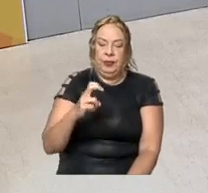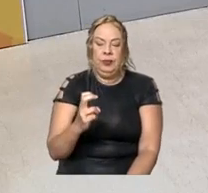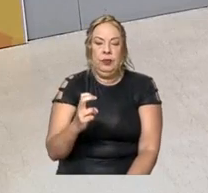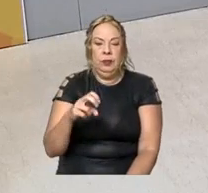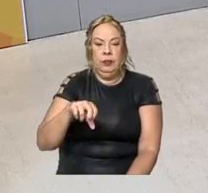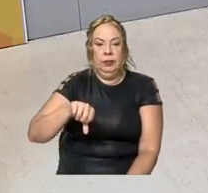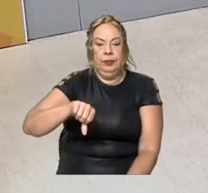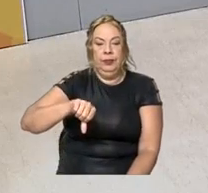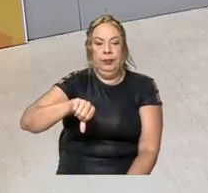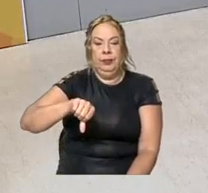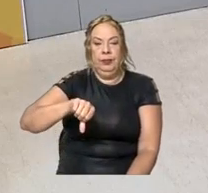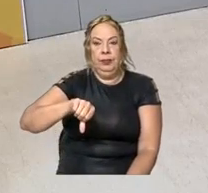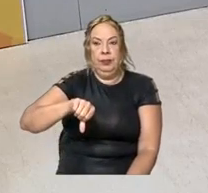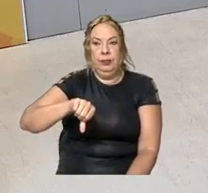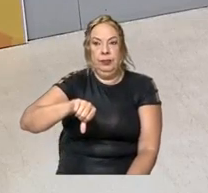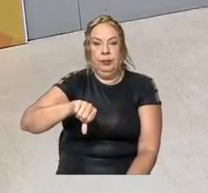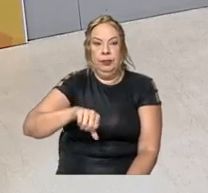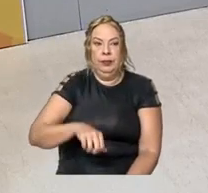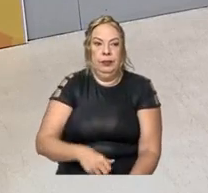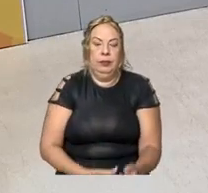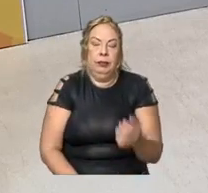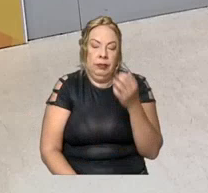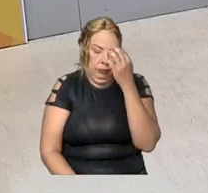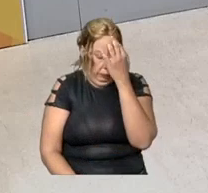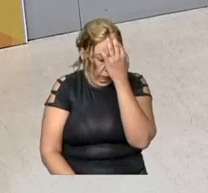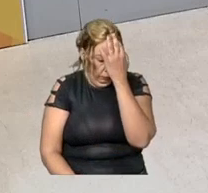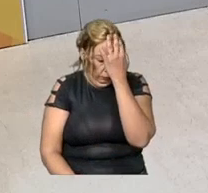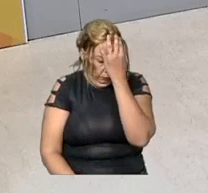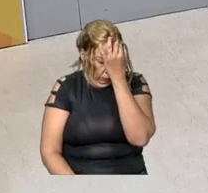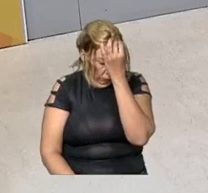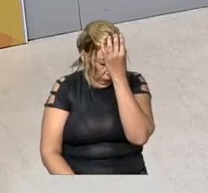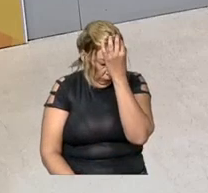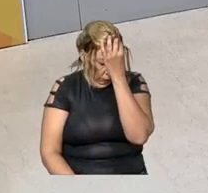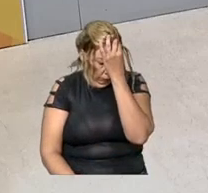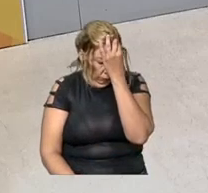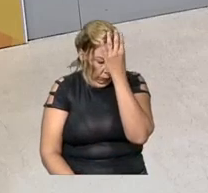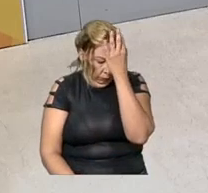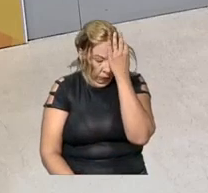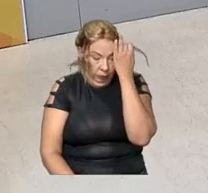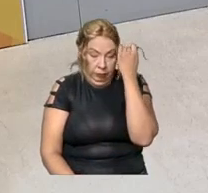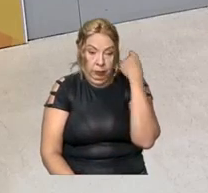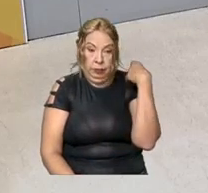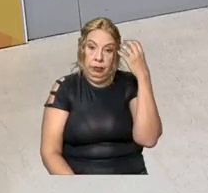59, 59, idade do Scooby-Doo, é 59,